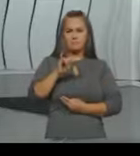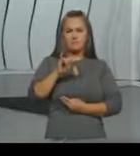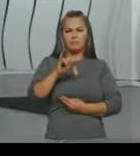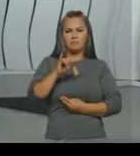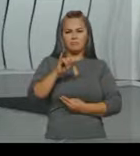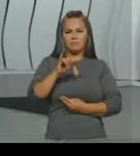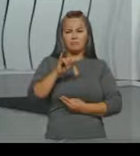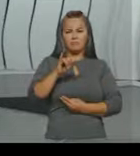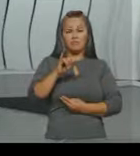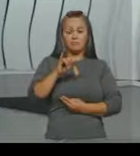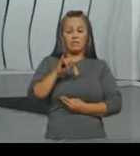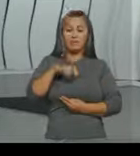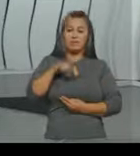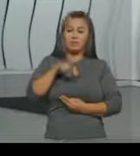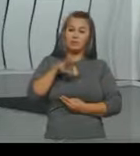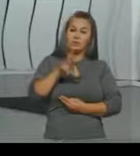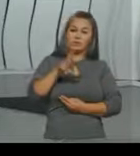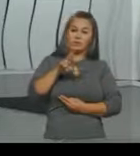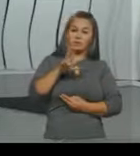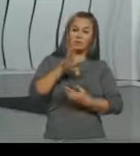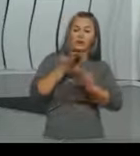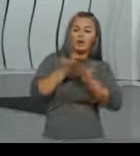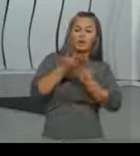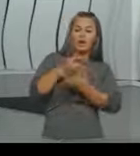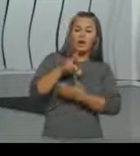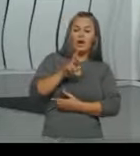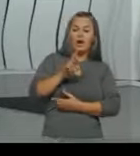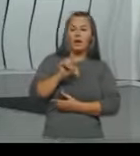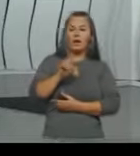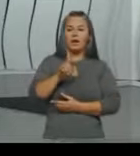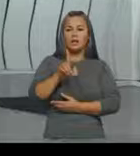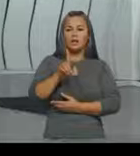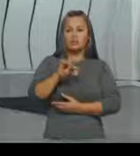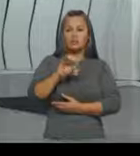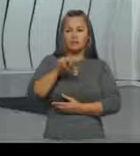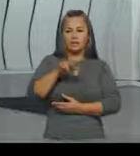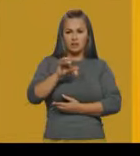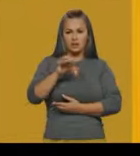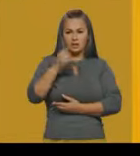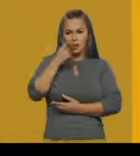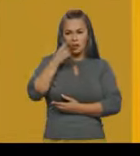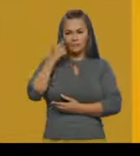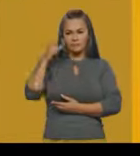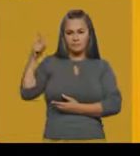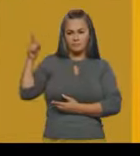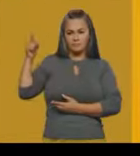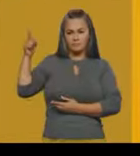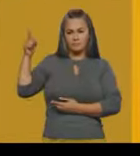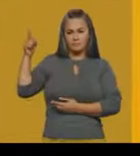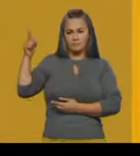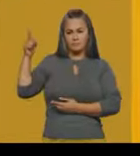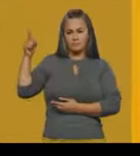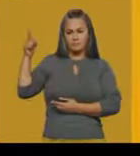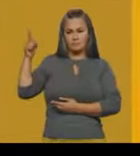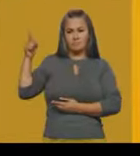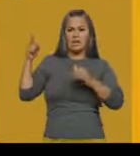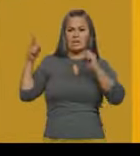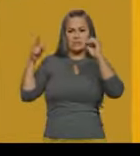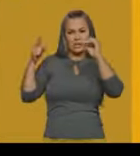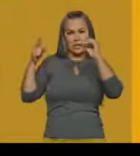quando eu estiver trabalhando com radiano. O 0 normal, né? Aqui equivale 90